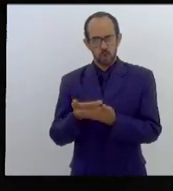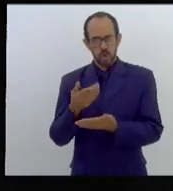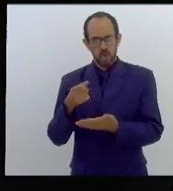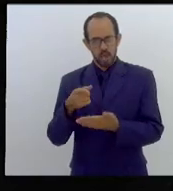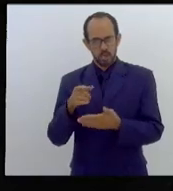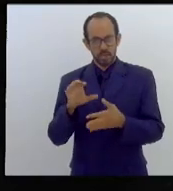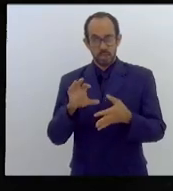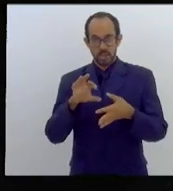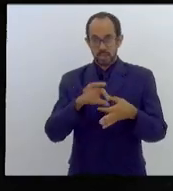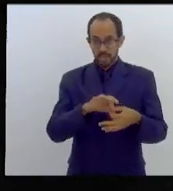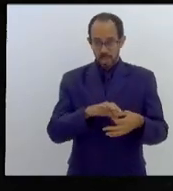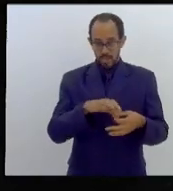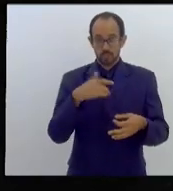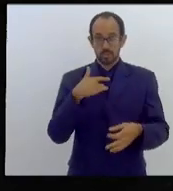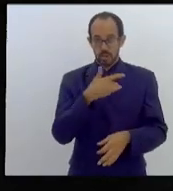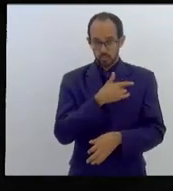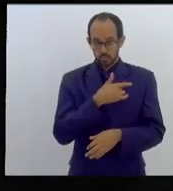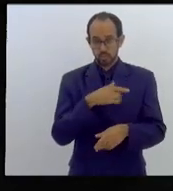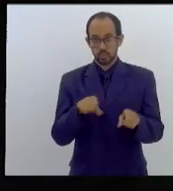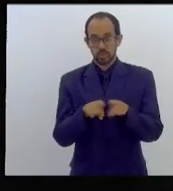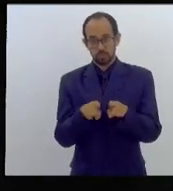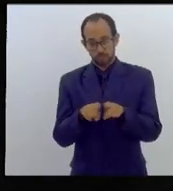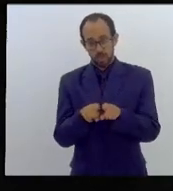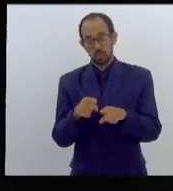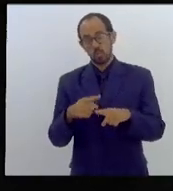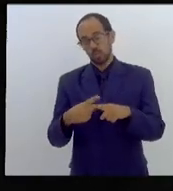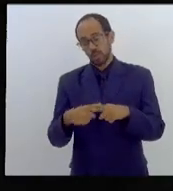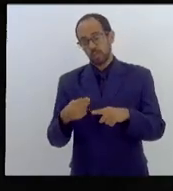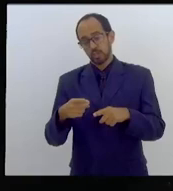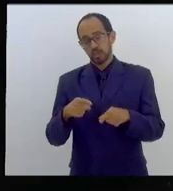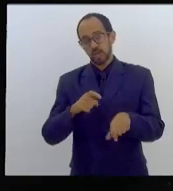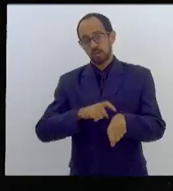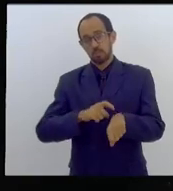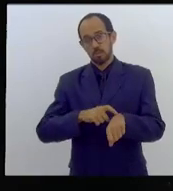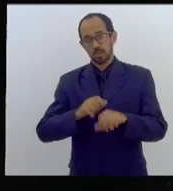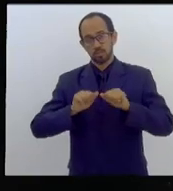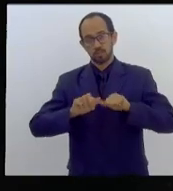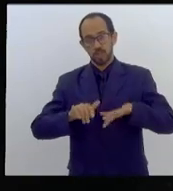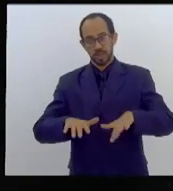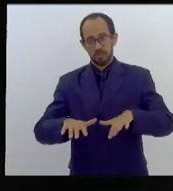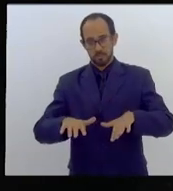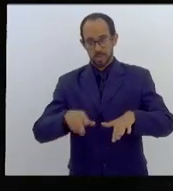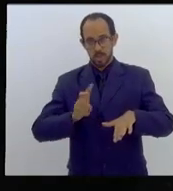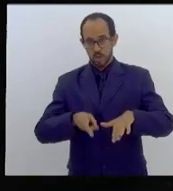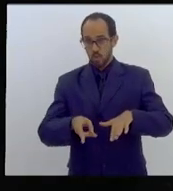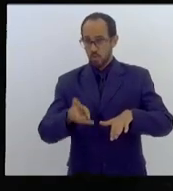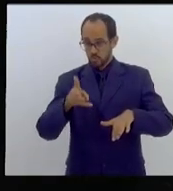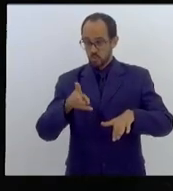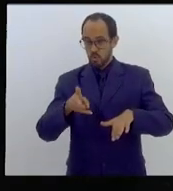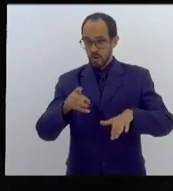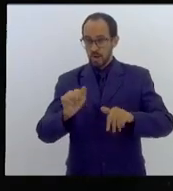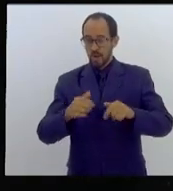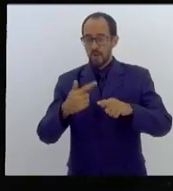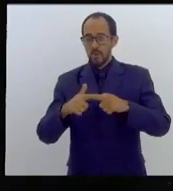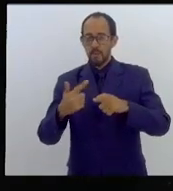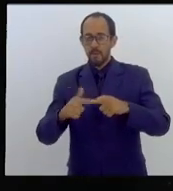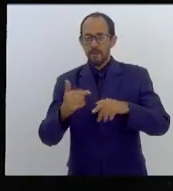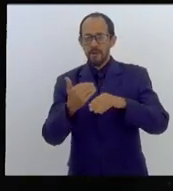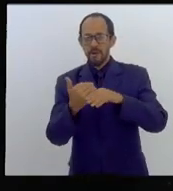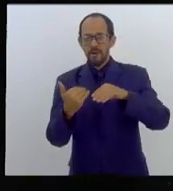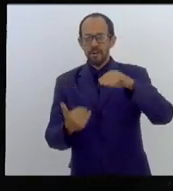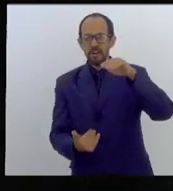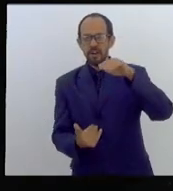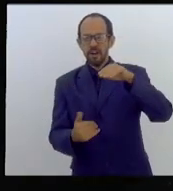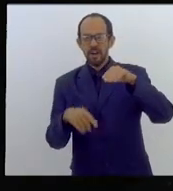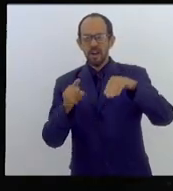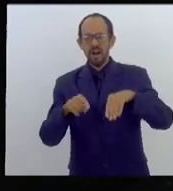porque nós ainda estamos num sistema pandêmico e o traço concreto da desigualdade se deu efetivamente